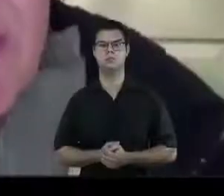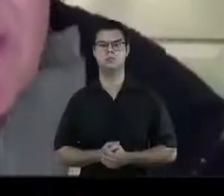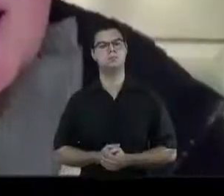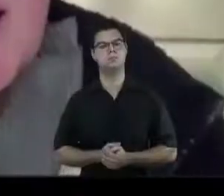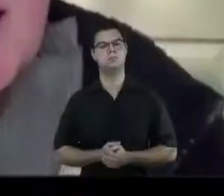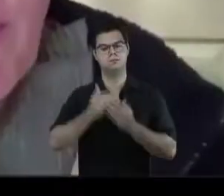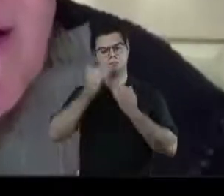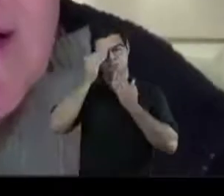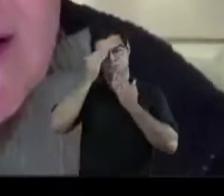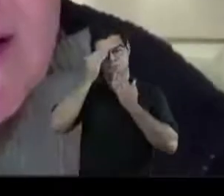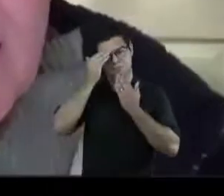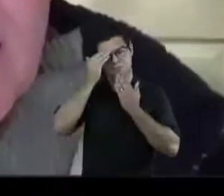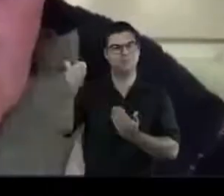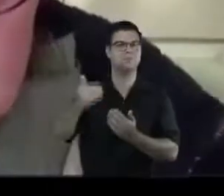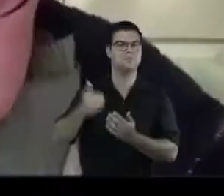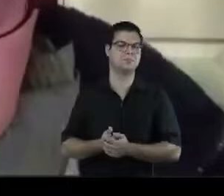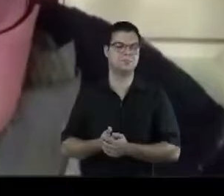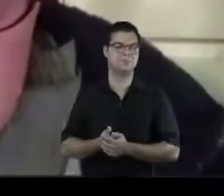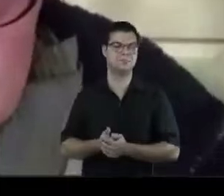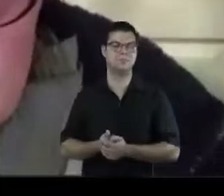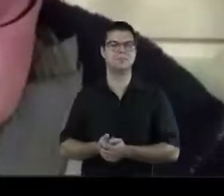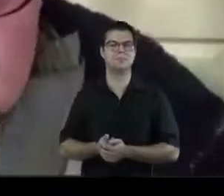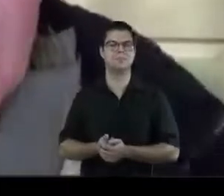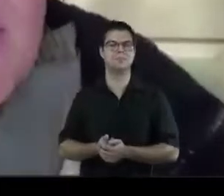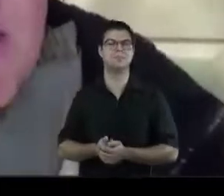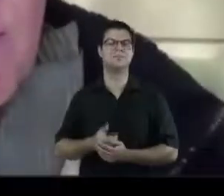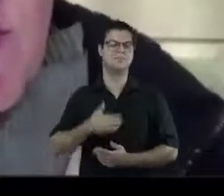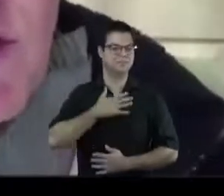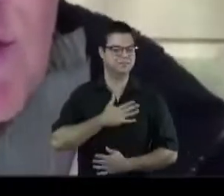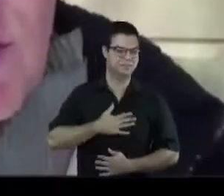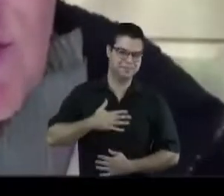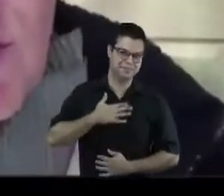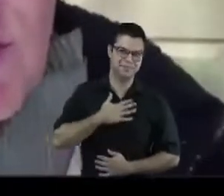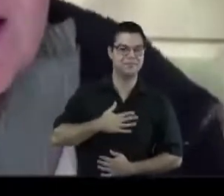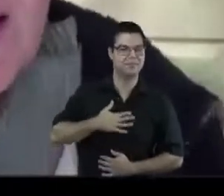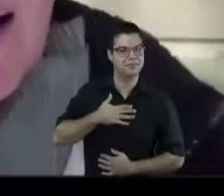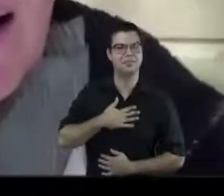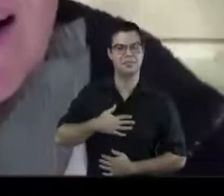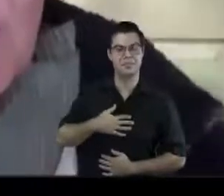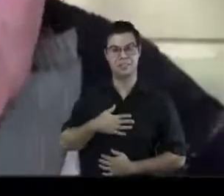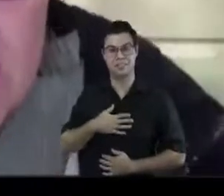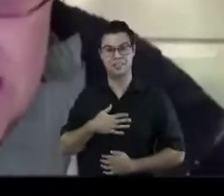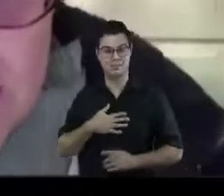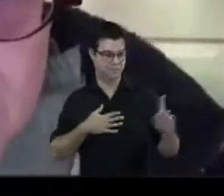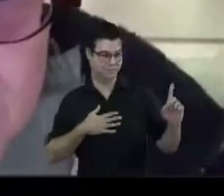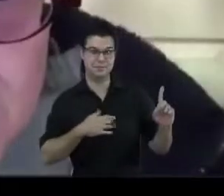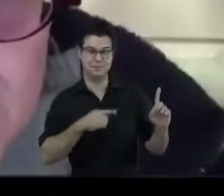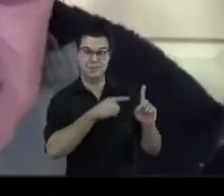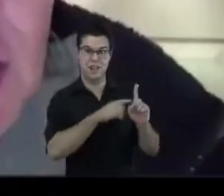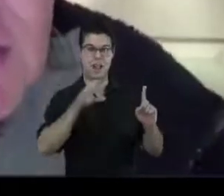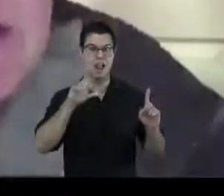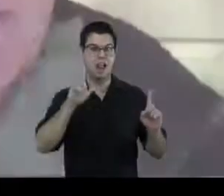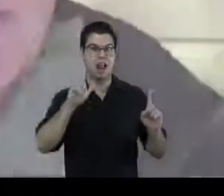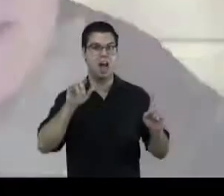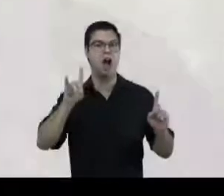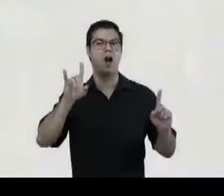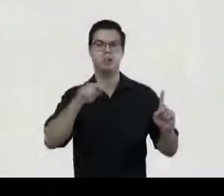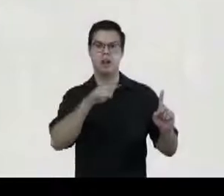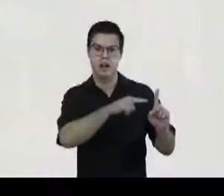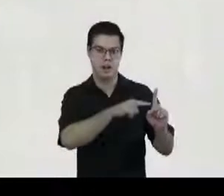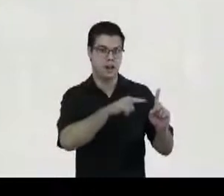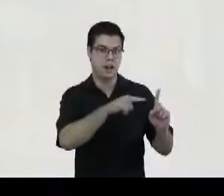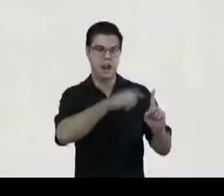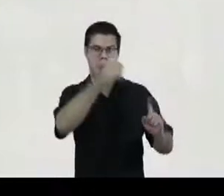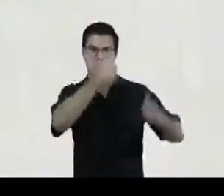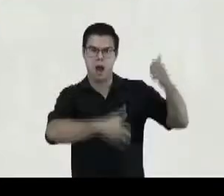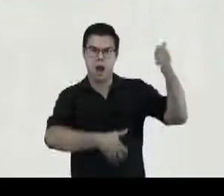Alors, c'est un plaisir de parler après Claudia Fabienne, que j'admire beaucoup et qui travaille dans une bibliothèque tout à fait